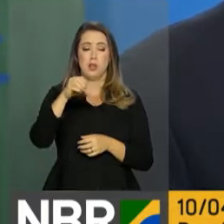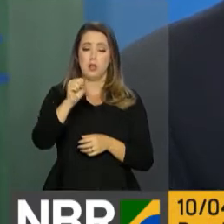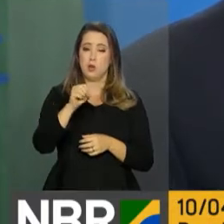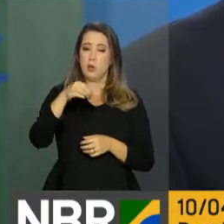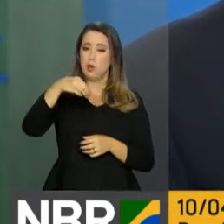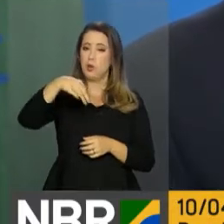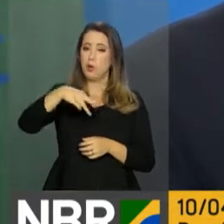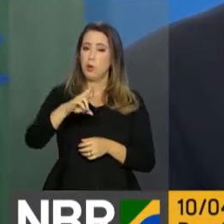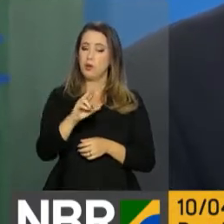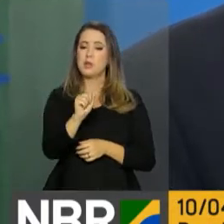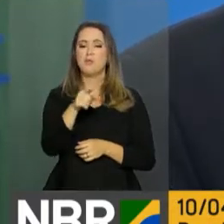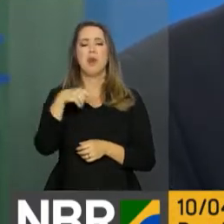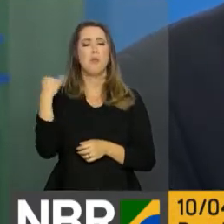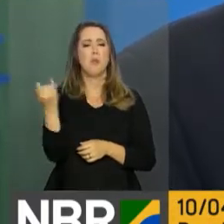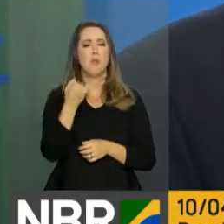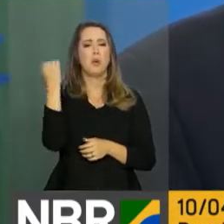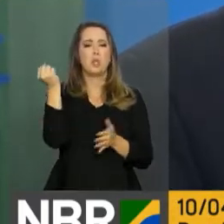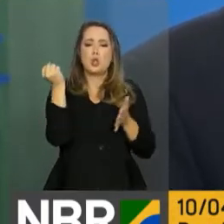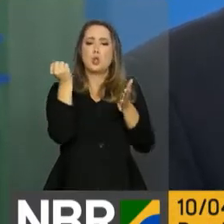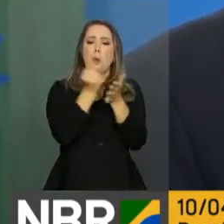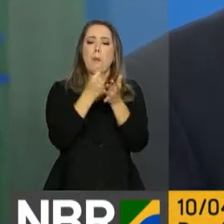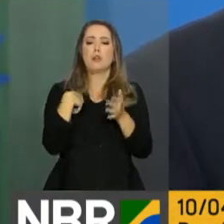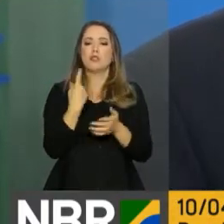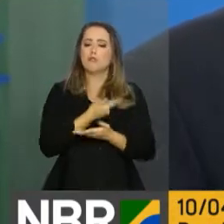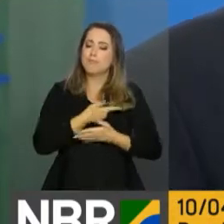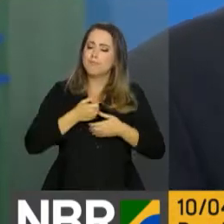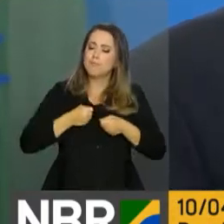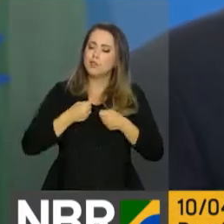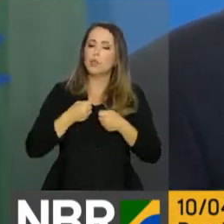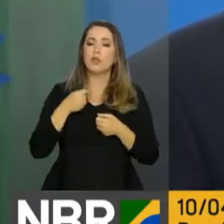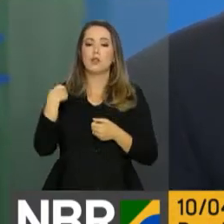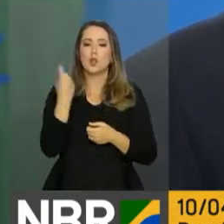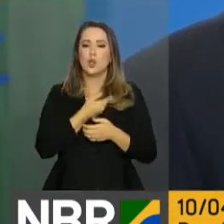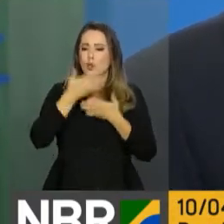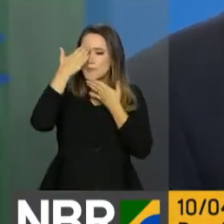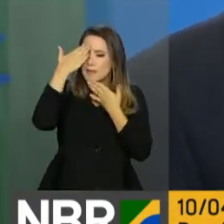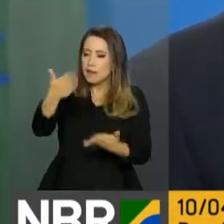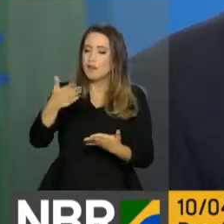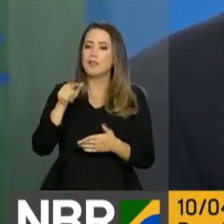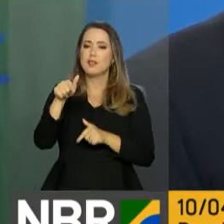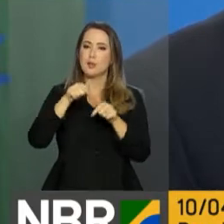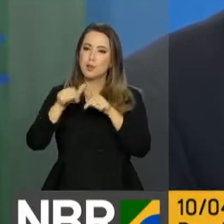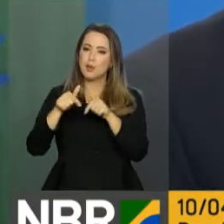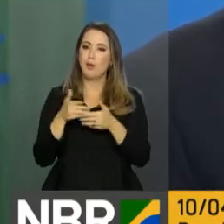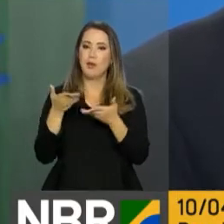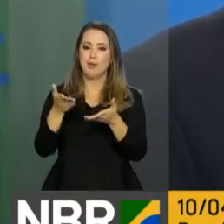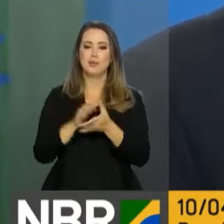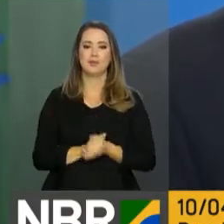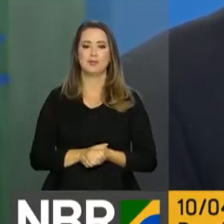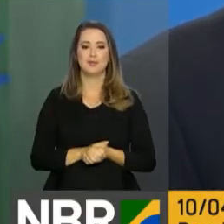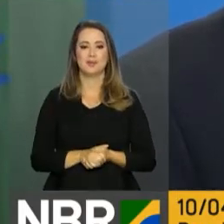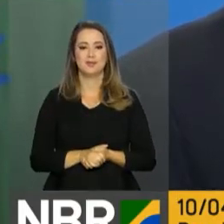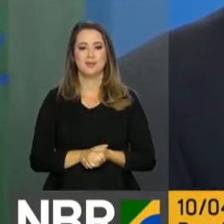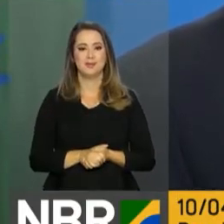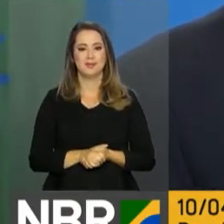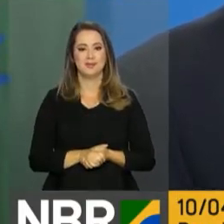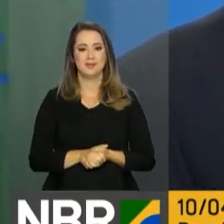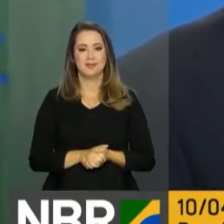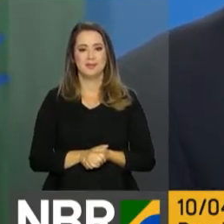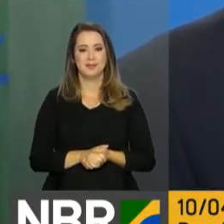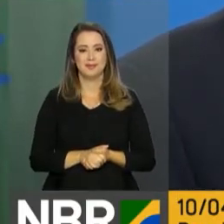marca pela qual somos penhoradamente, Osmar, agradecidos. E a